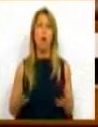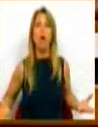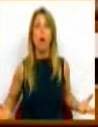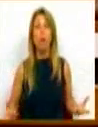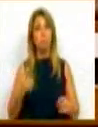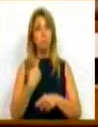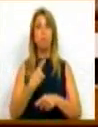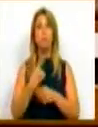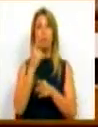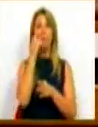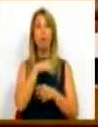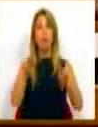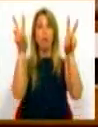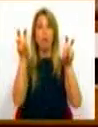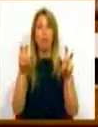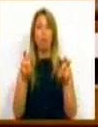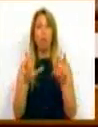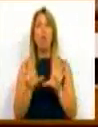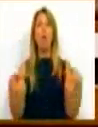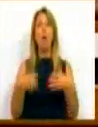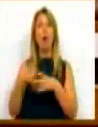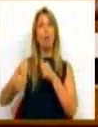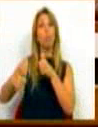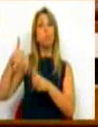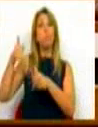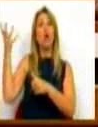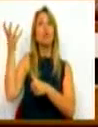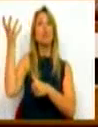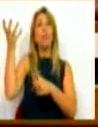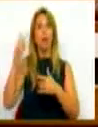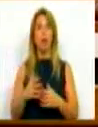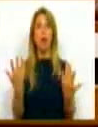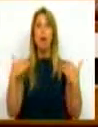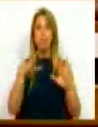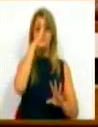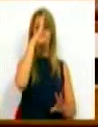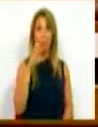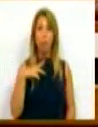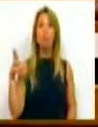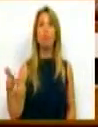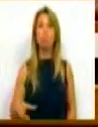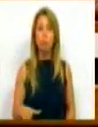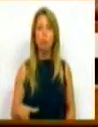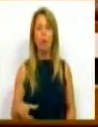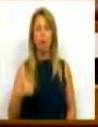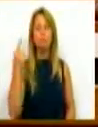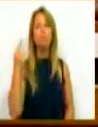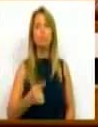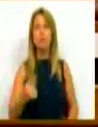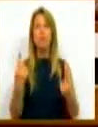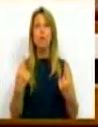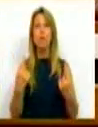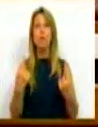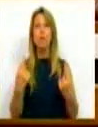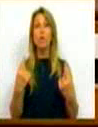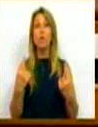atuais titulares de órgãos de soberania. Mas o governo de Portugal terá de passar a ter uma voz